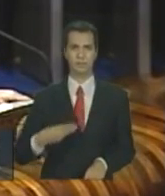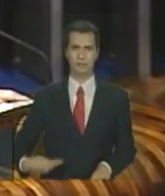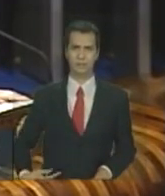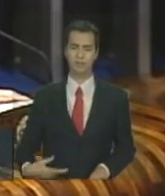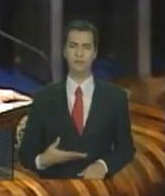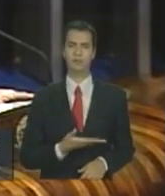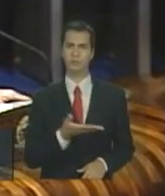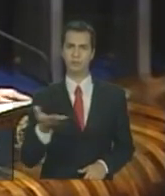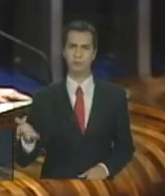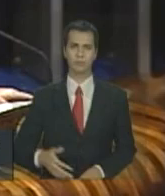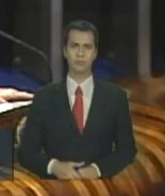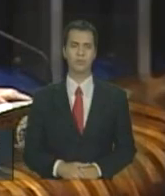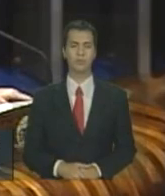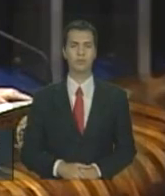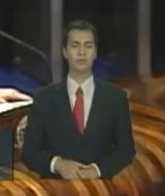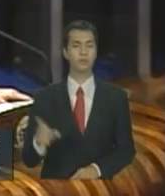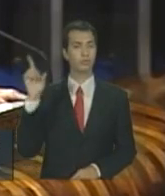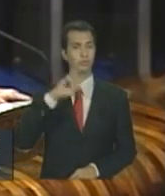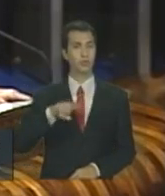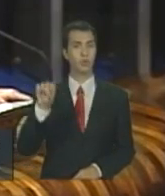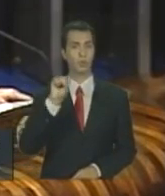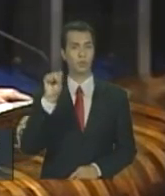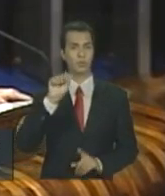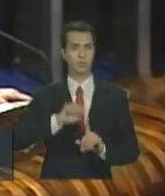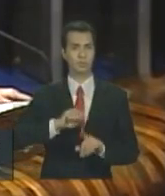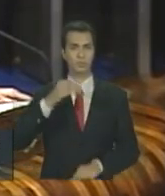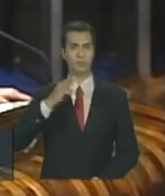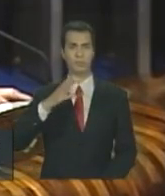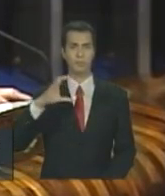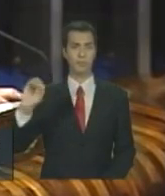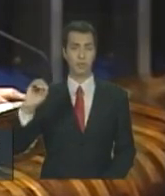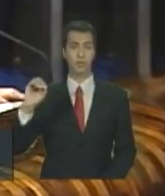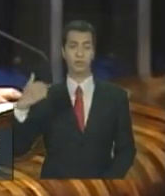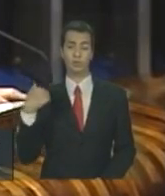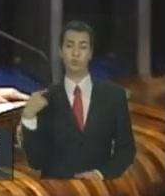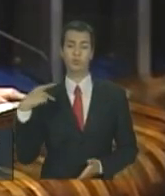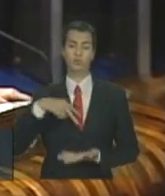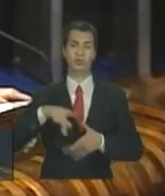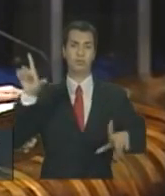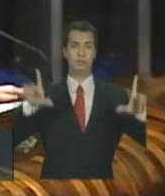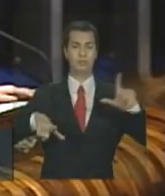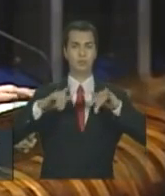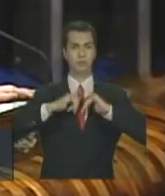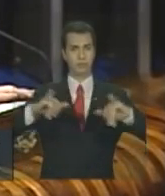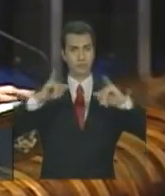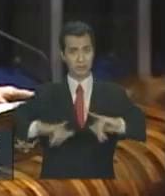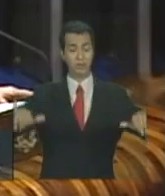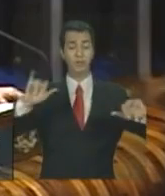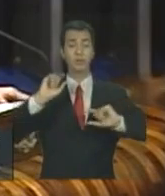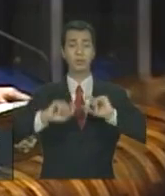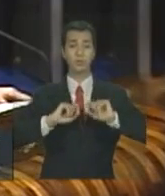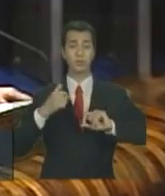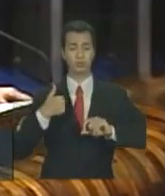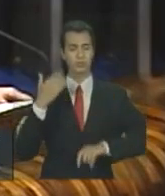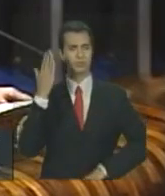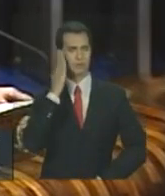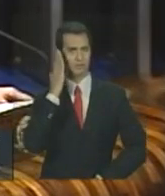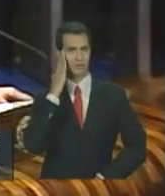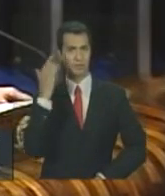como eu disse no pronunciamento do 8 de março, eu sei que a minha chegada à presidência teve um